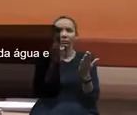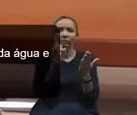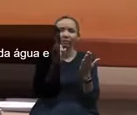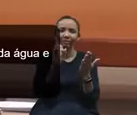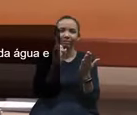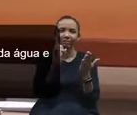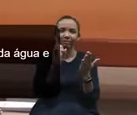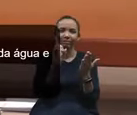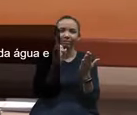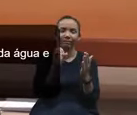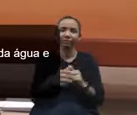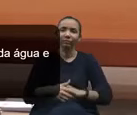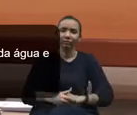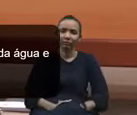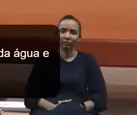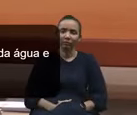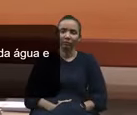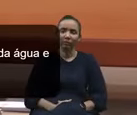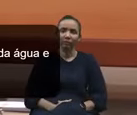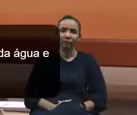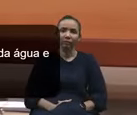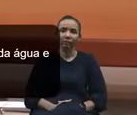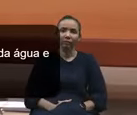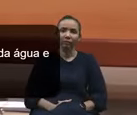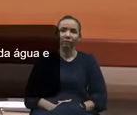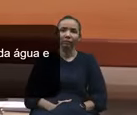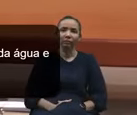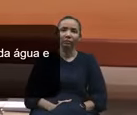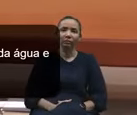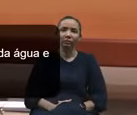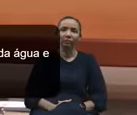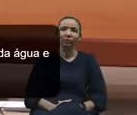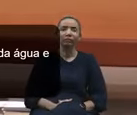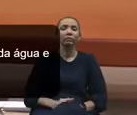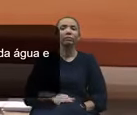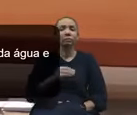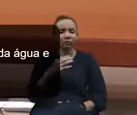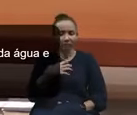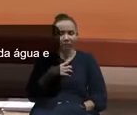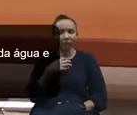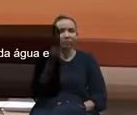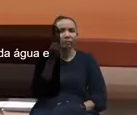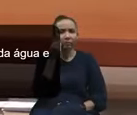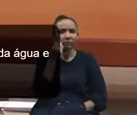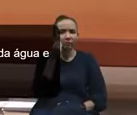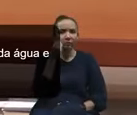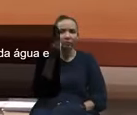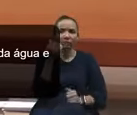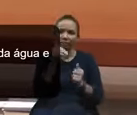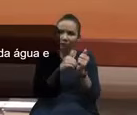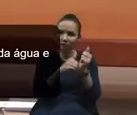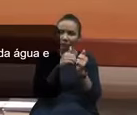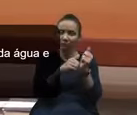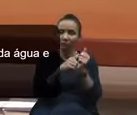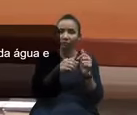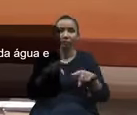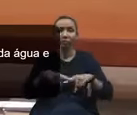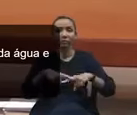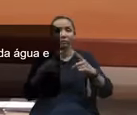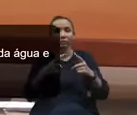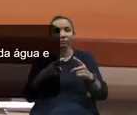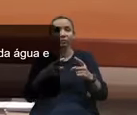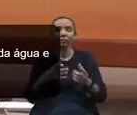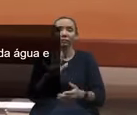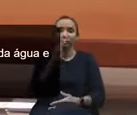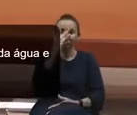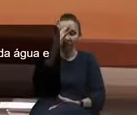aqui ó pessoas fabricadas na universidade não vão ver mistérios de Deus pessoas que só fazem um curso teológico sem ser crente não vão ver